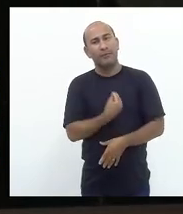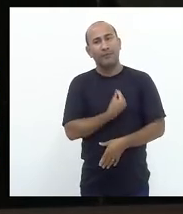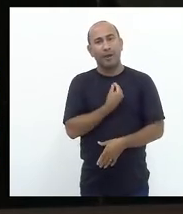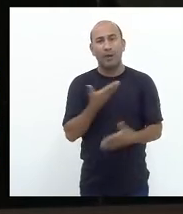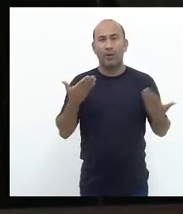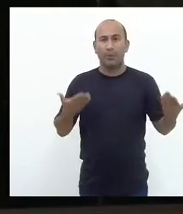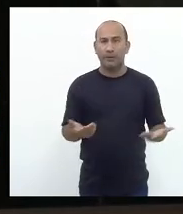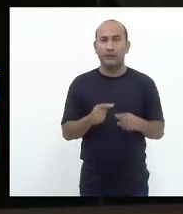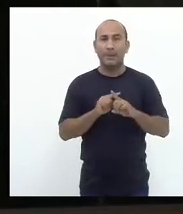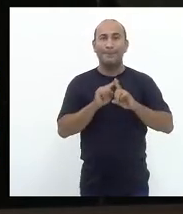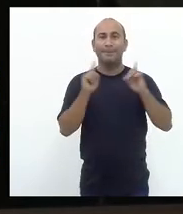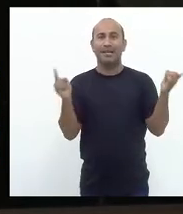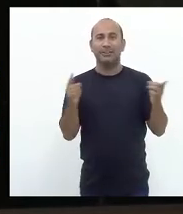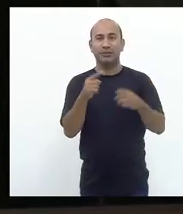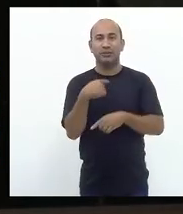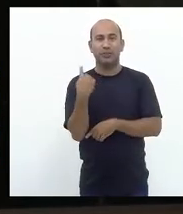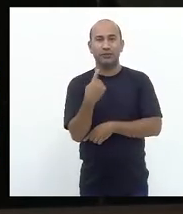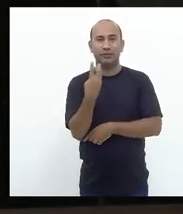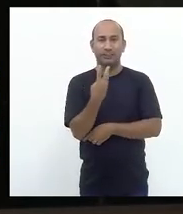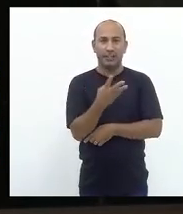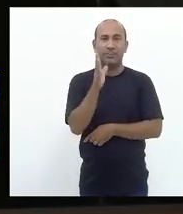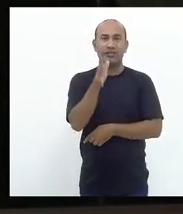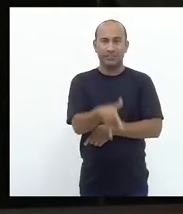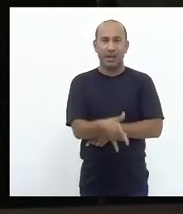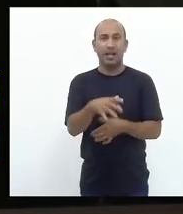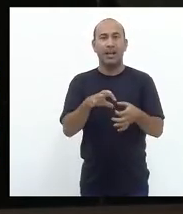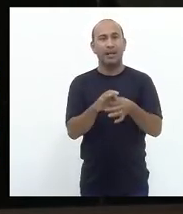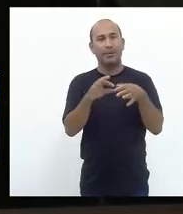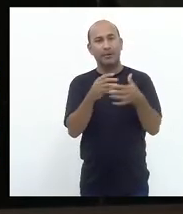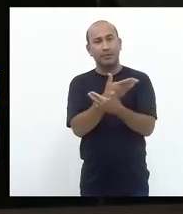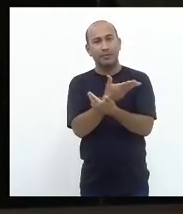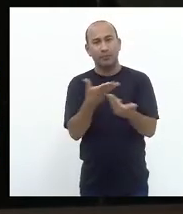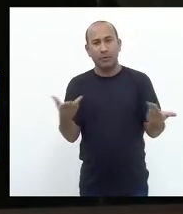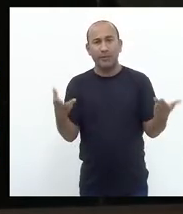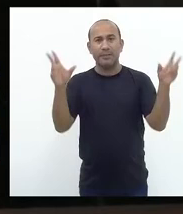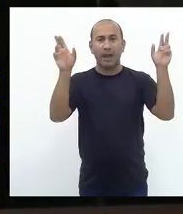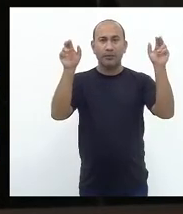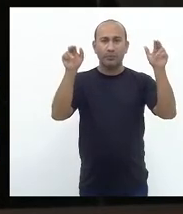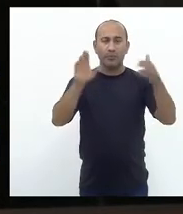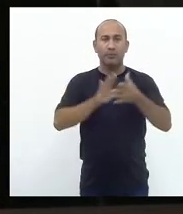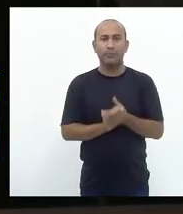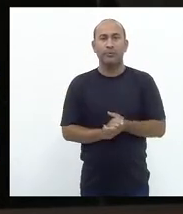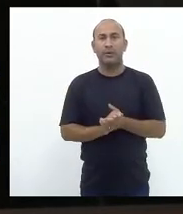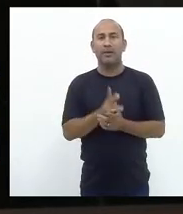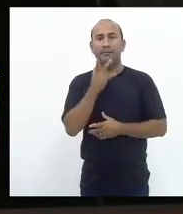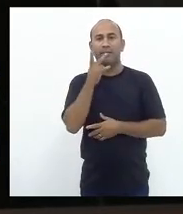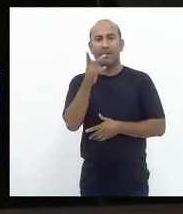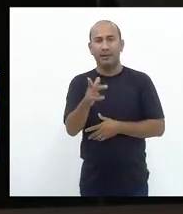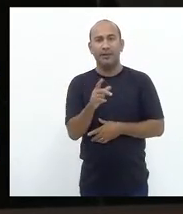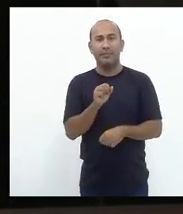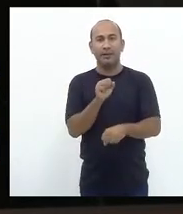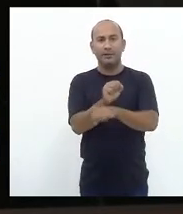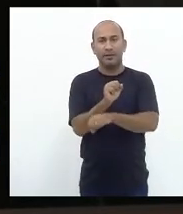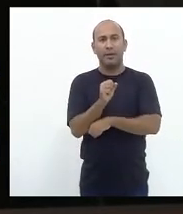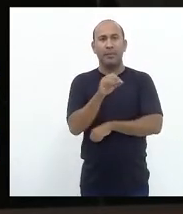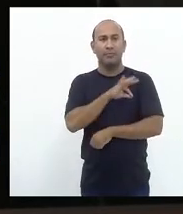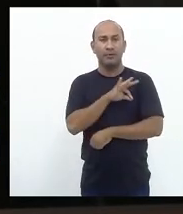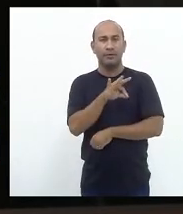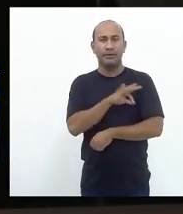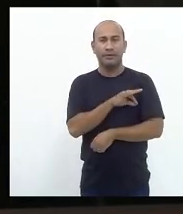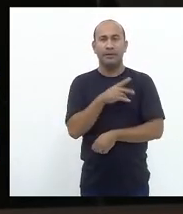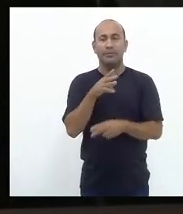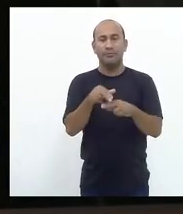hoje, mas nós três ali já deliberamos algumas questões. Essa questão da Blitz vai ser muito importante, que vai ser